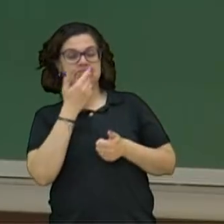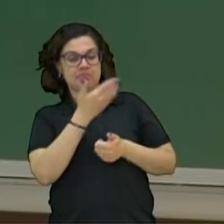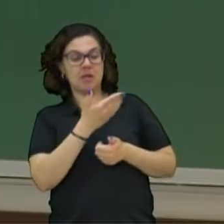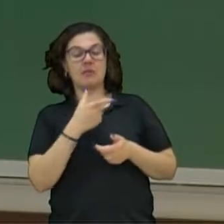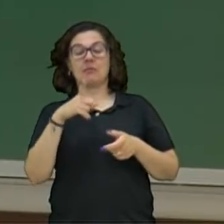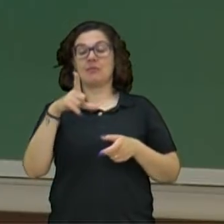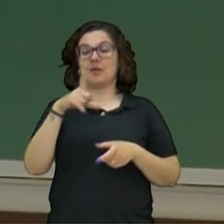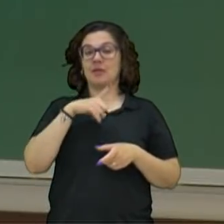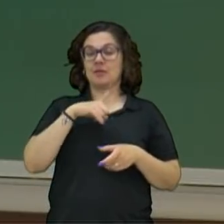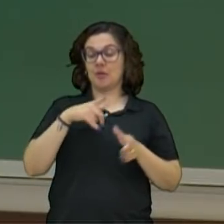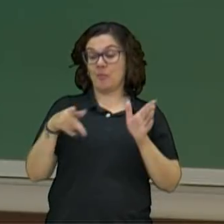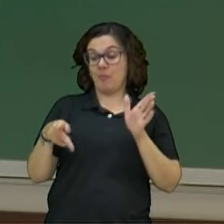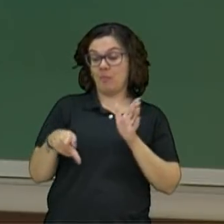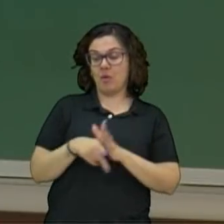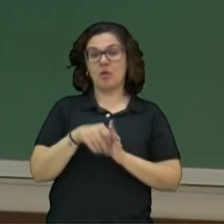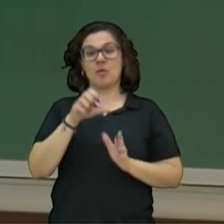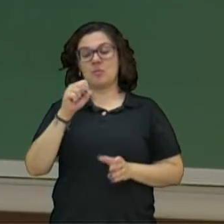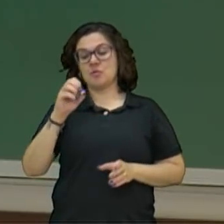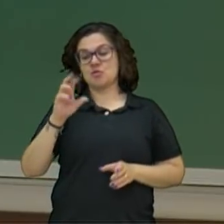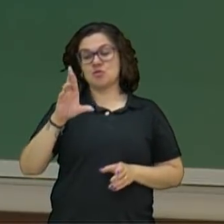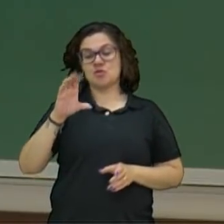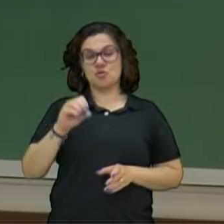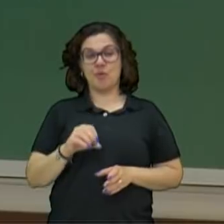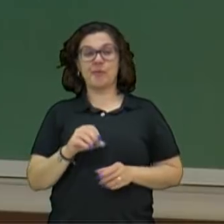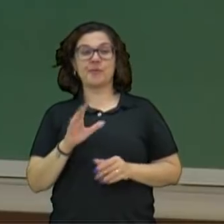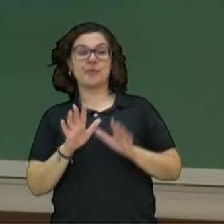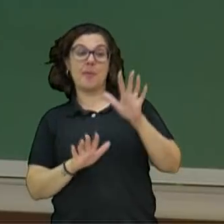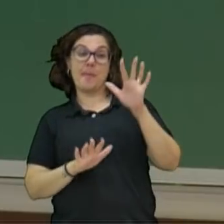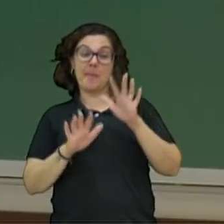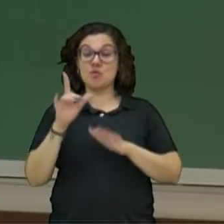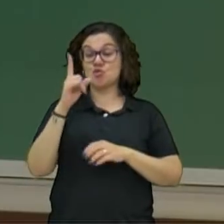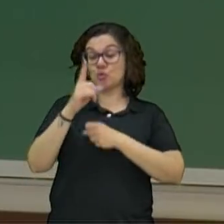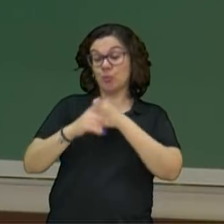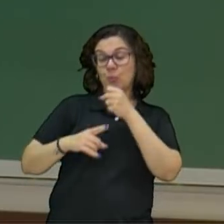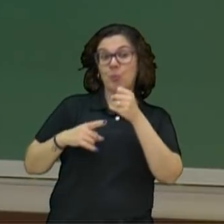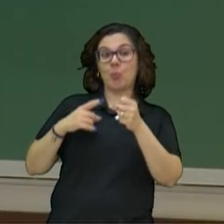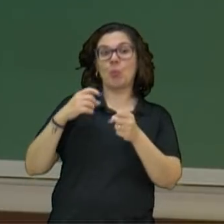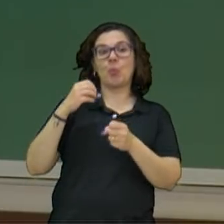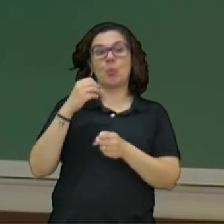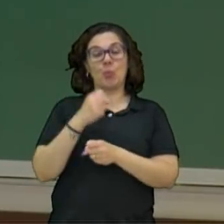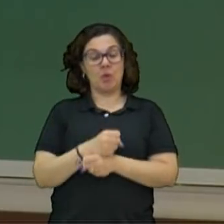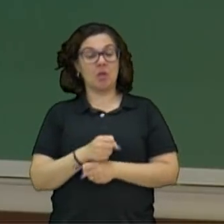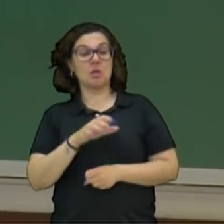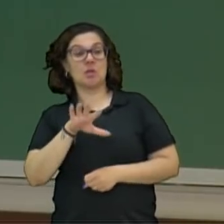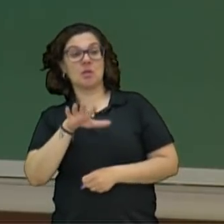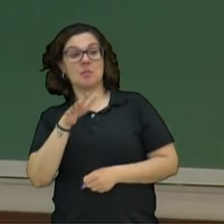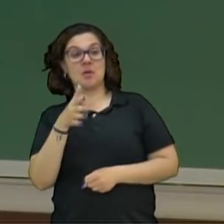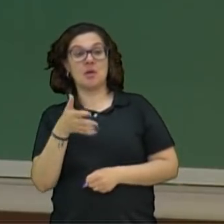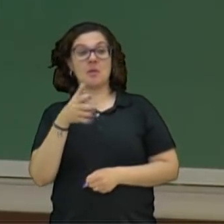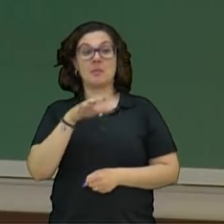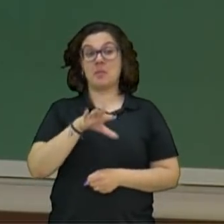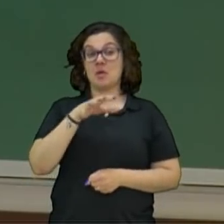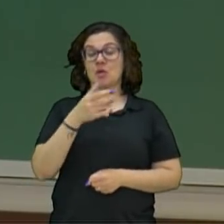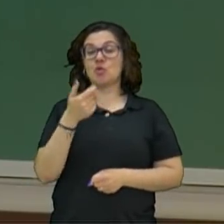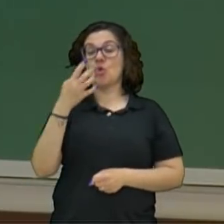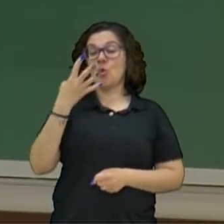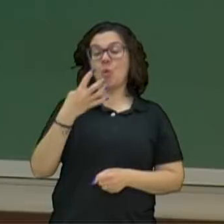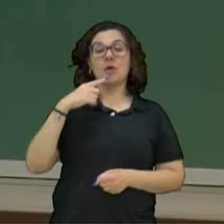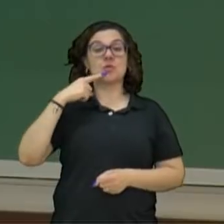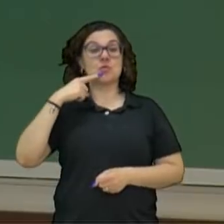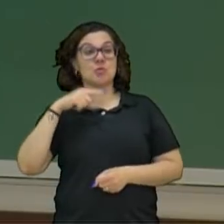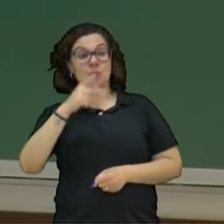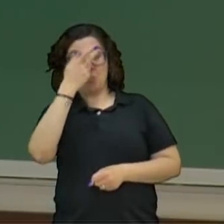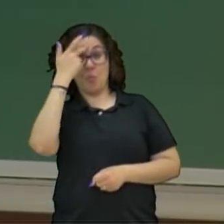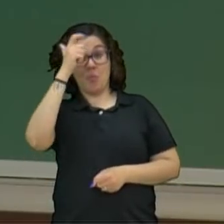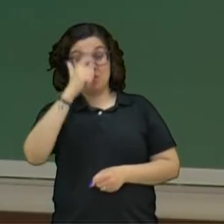acontece a produção de soro e por ano eles conseguem produzir doses que conseguem salvar até